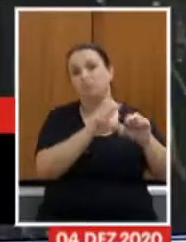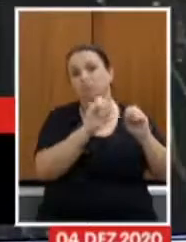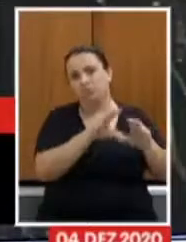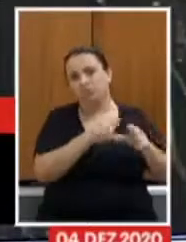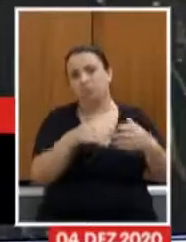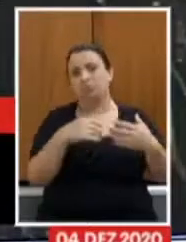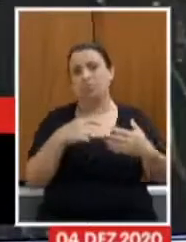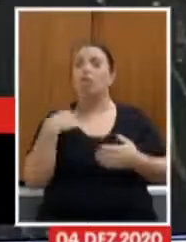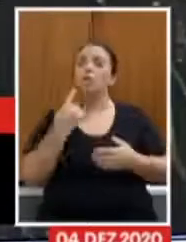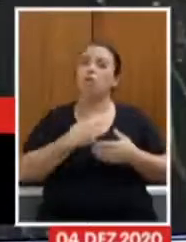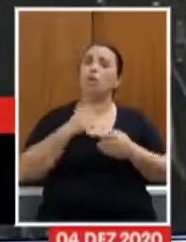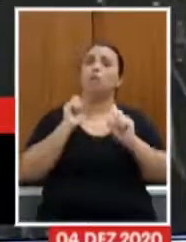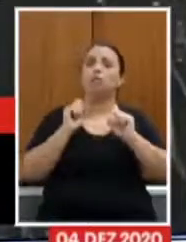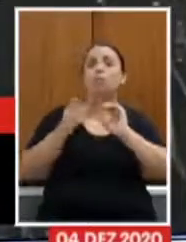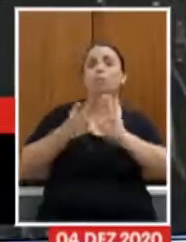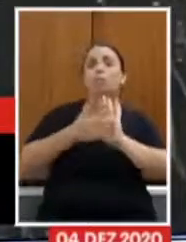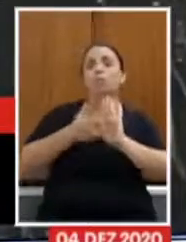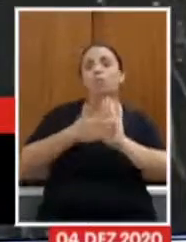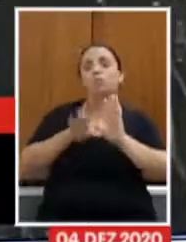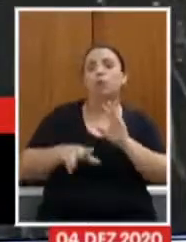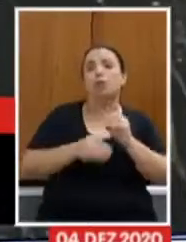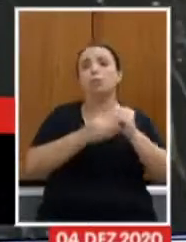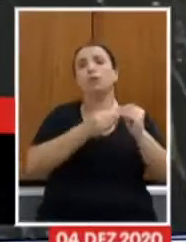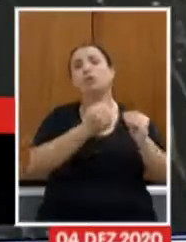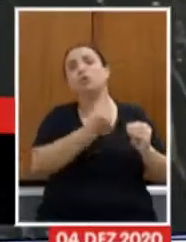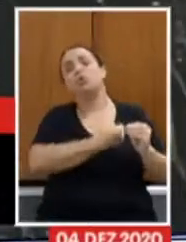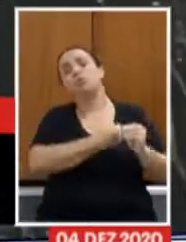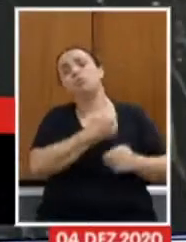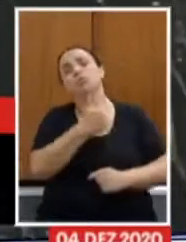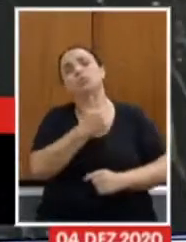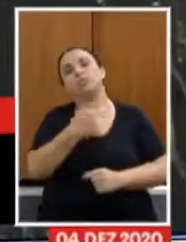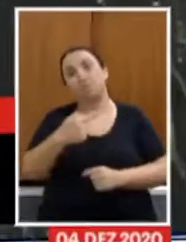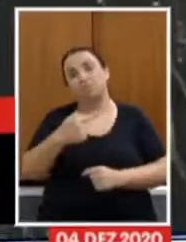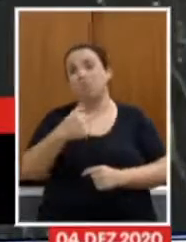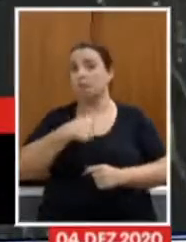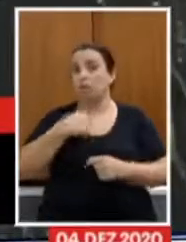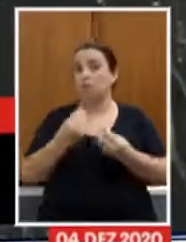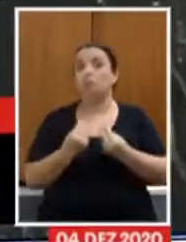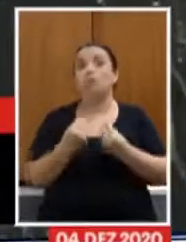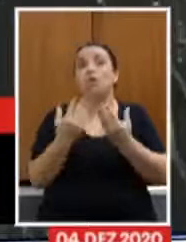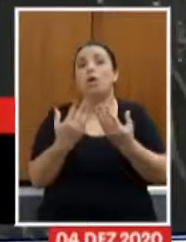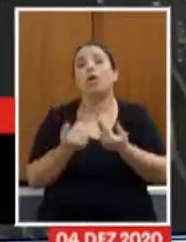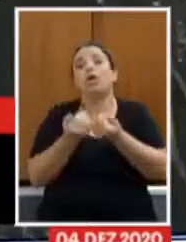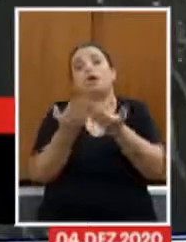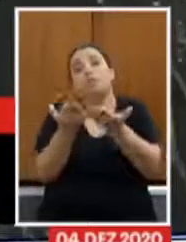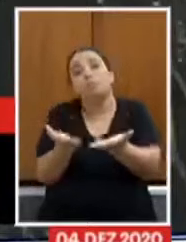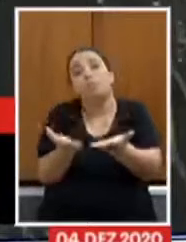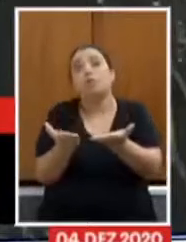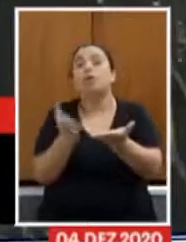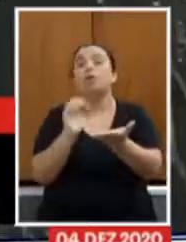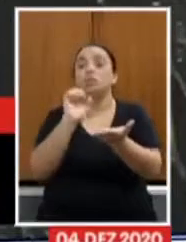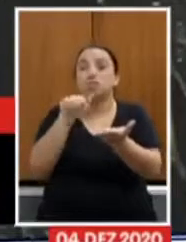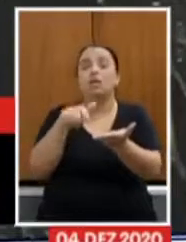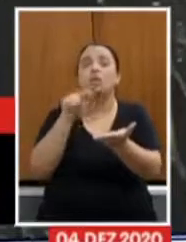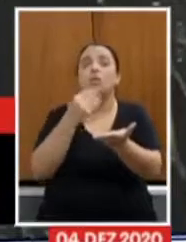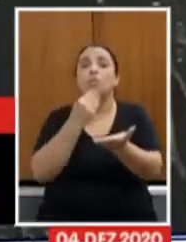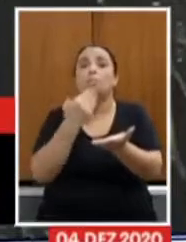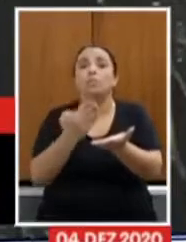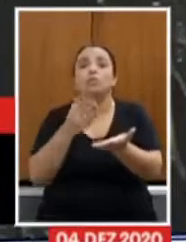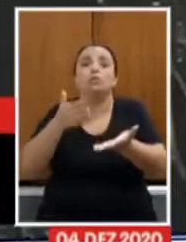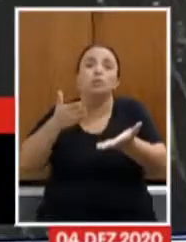estamos propondo na emenda de número 17, que eu estou fazendo o encaminhamento, sim, pela sua